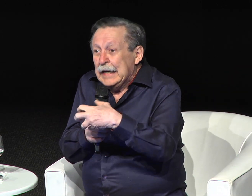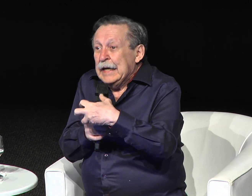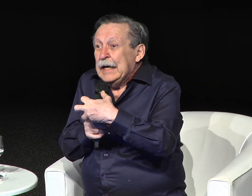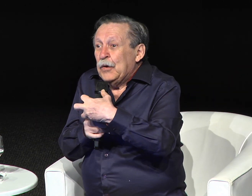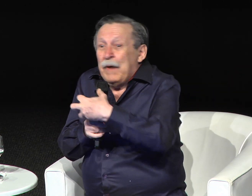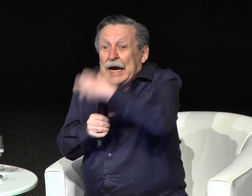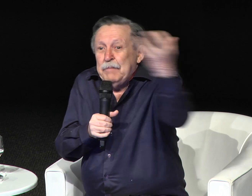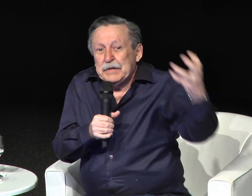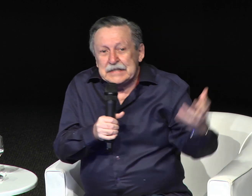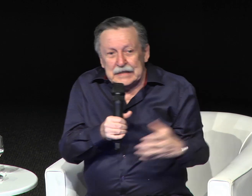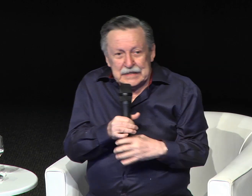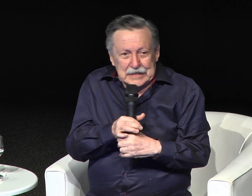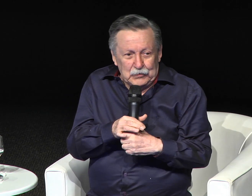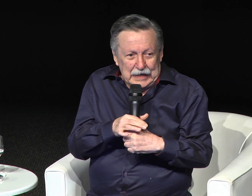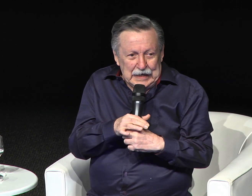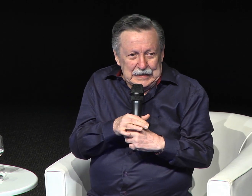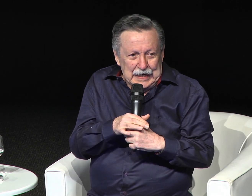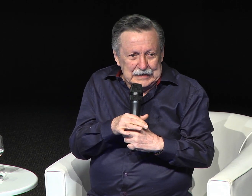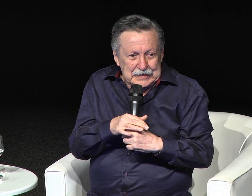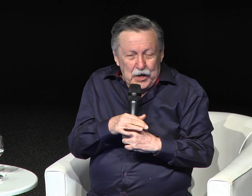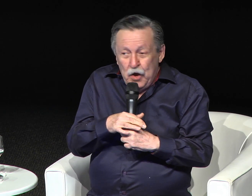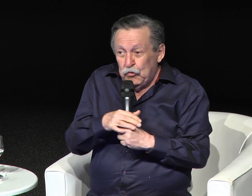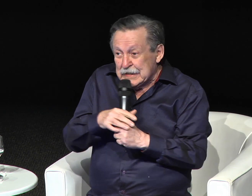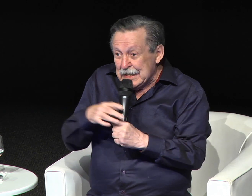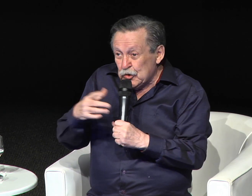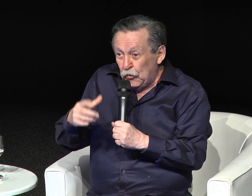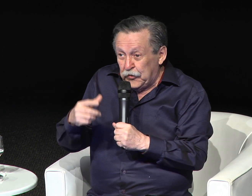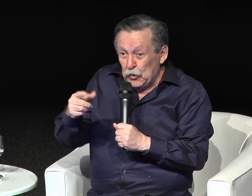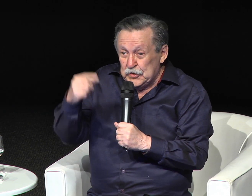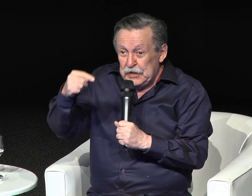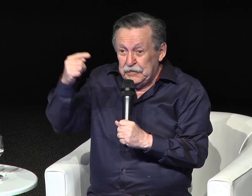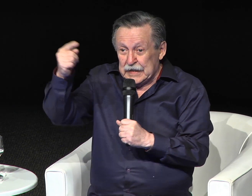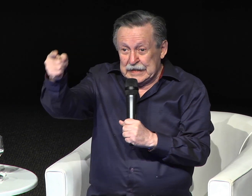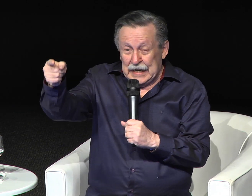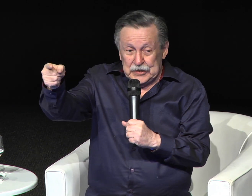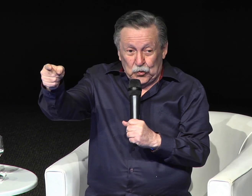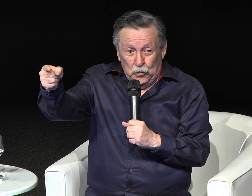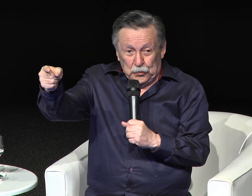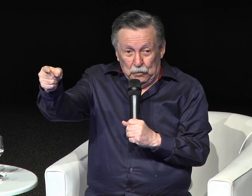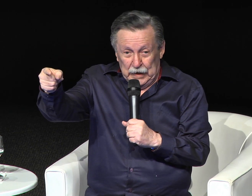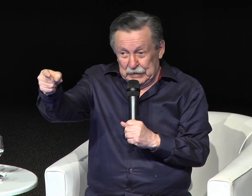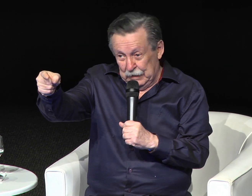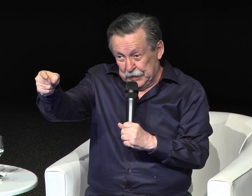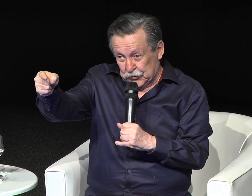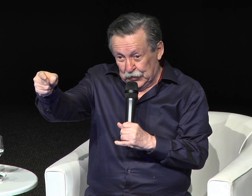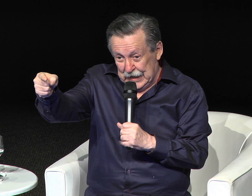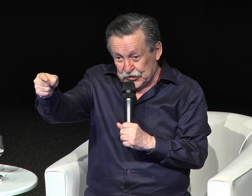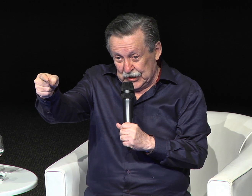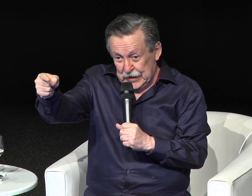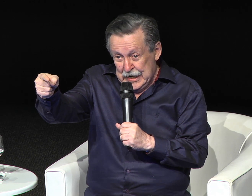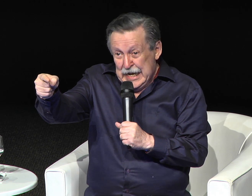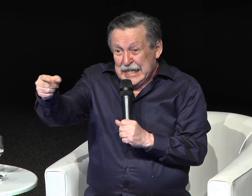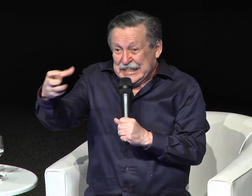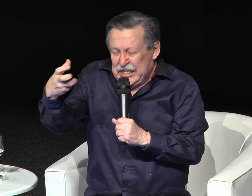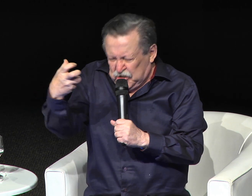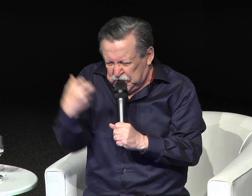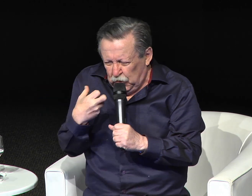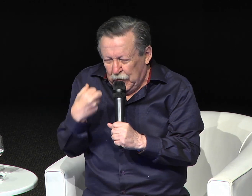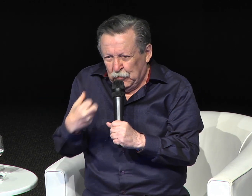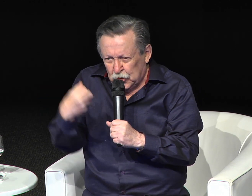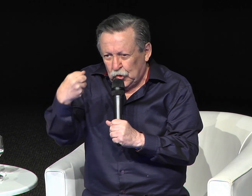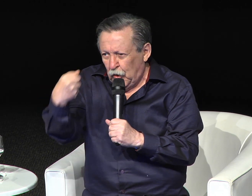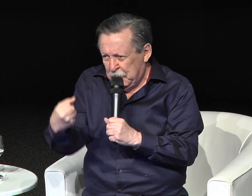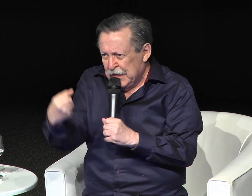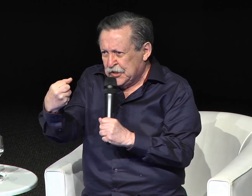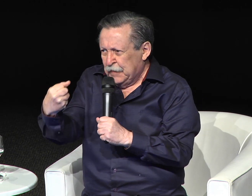era uma representação da realidade. Você sofreu de verdade com o problema da personagem?